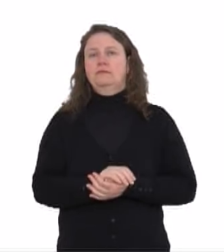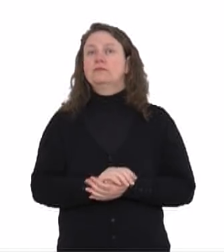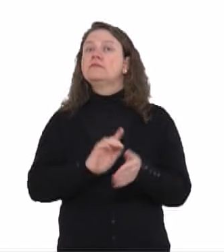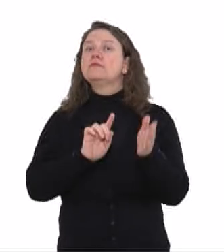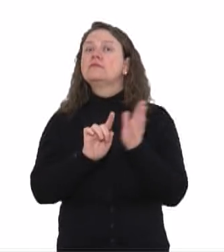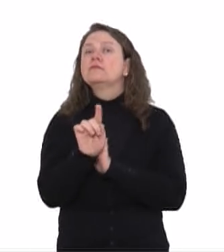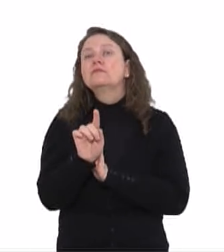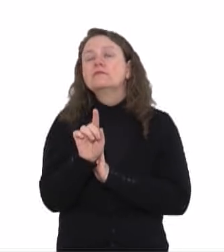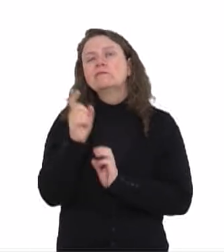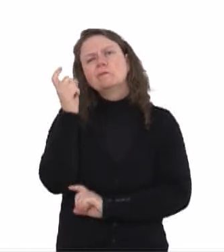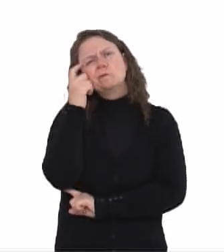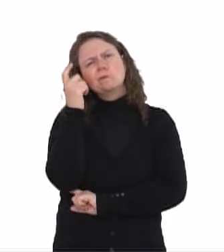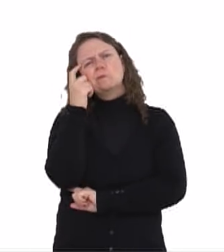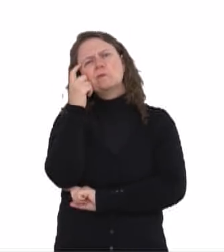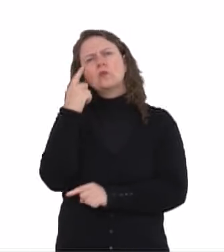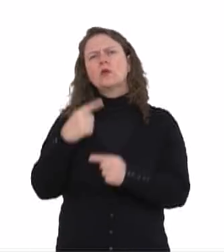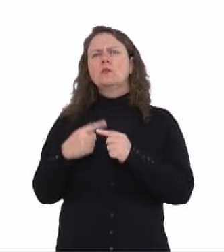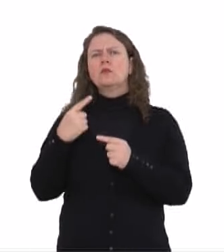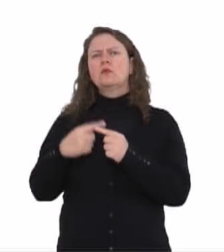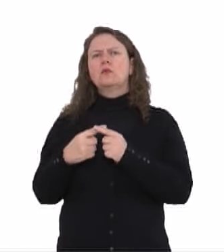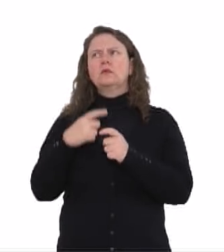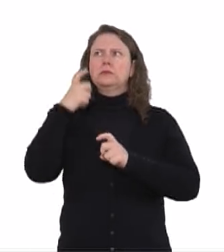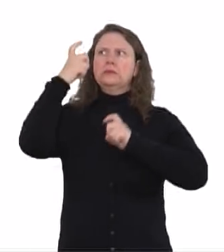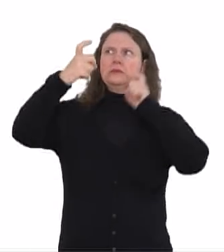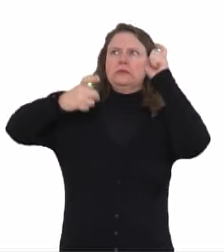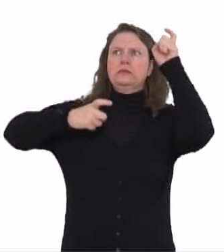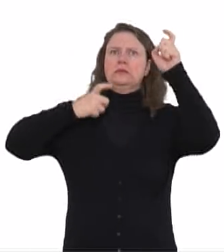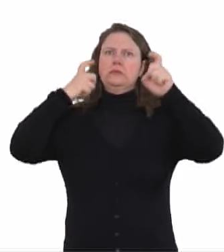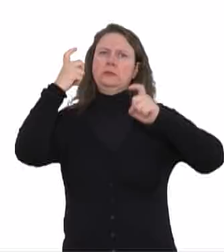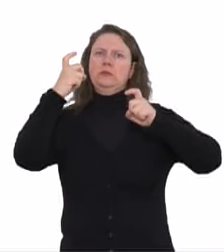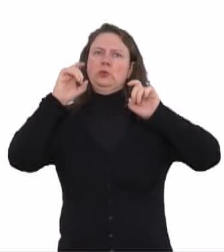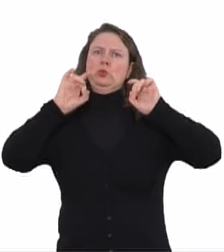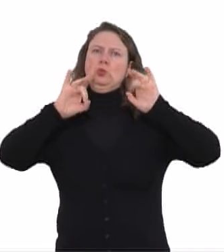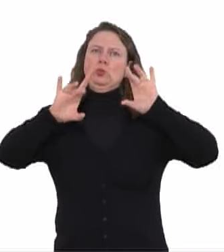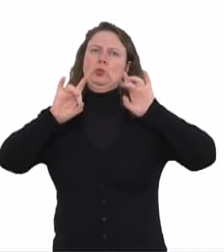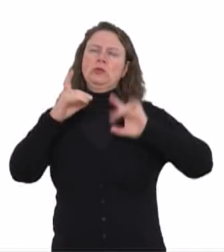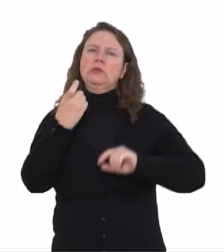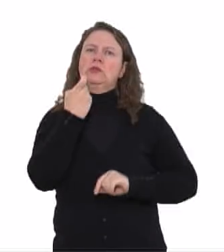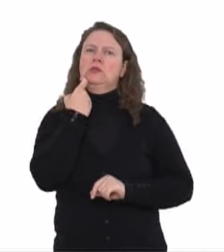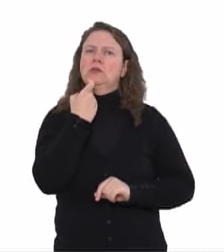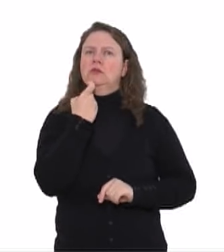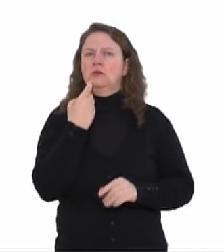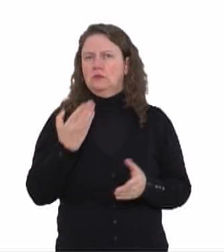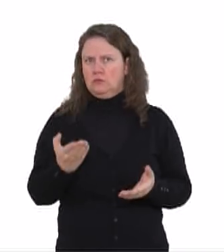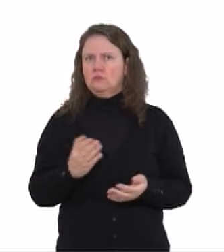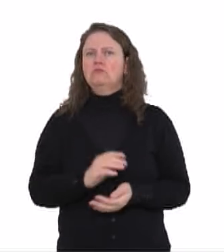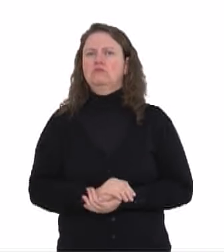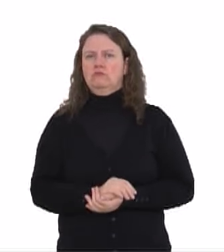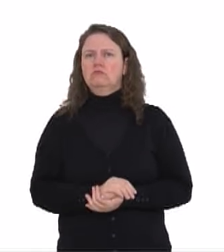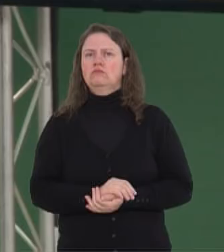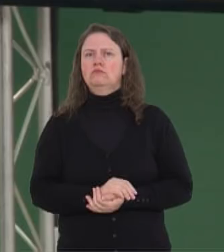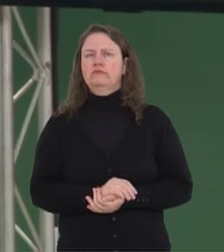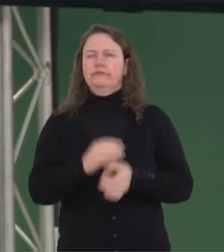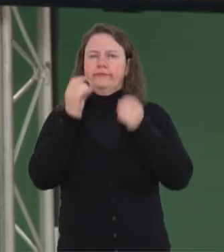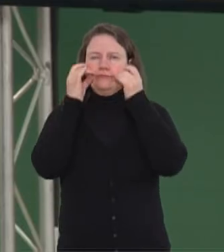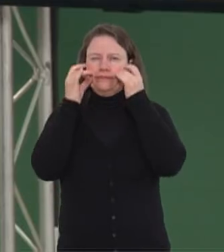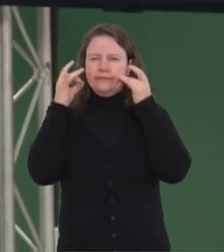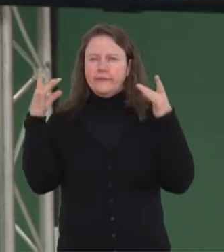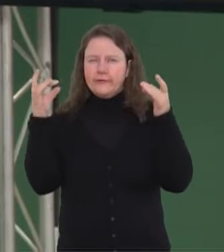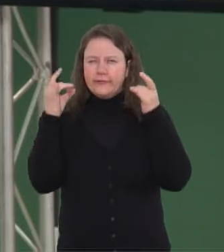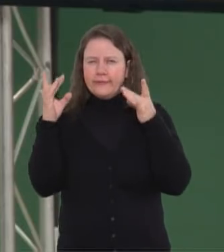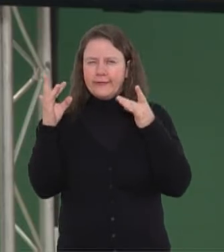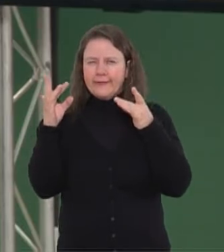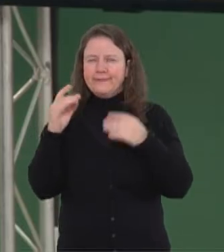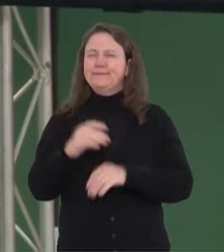vocês, pensem aí, por que que o Garfield está preocupado se ainda é sexta-feira? Esse gatinho só apronta,